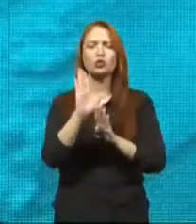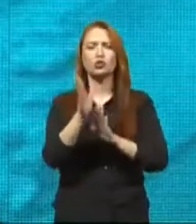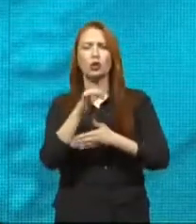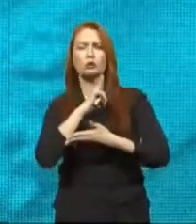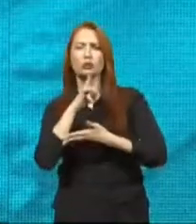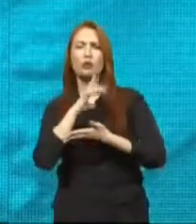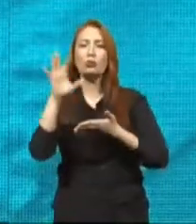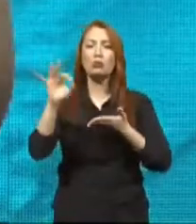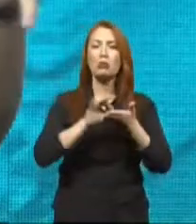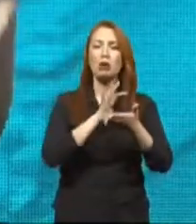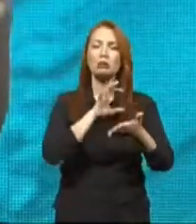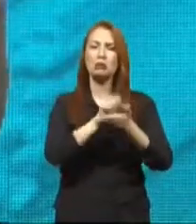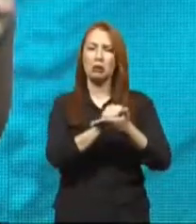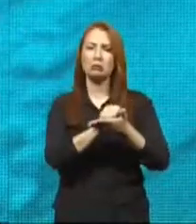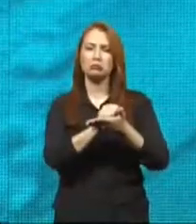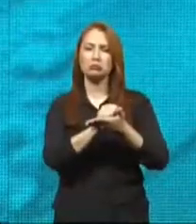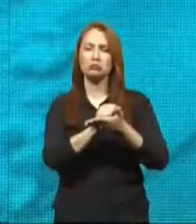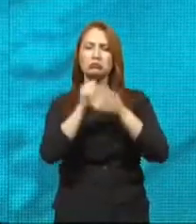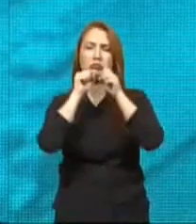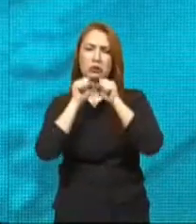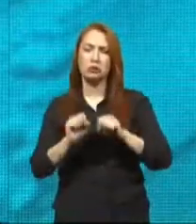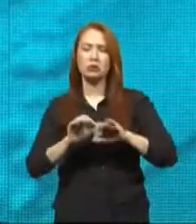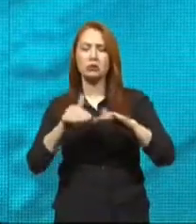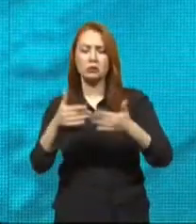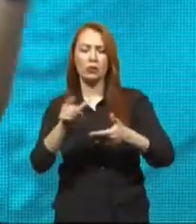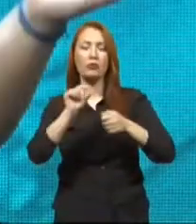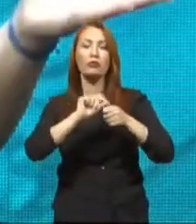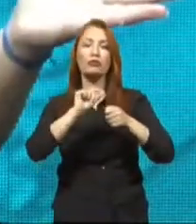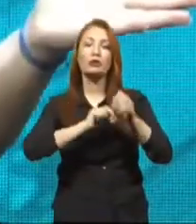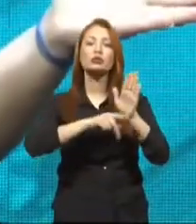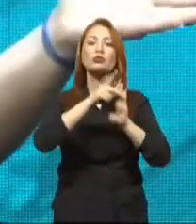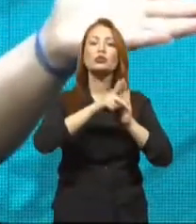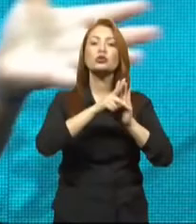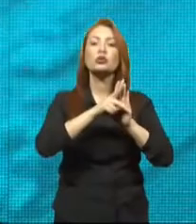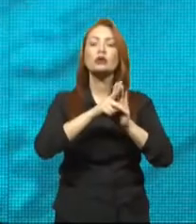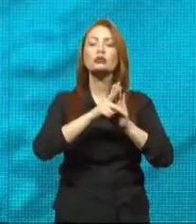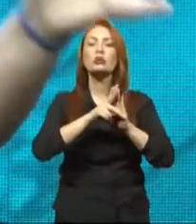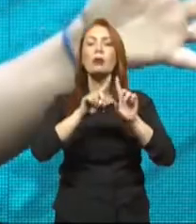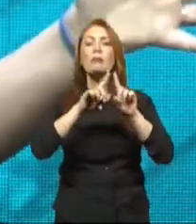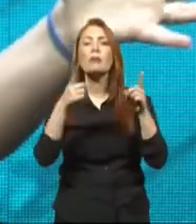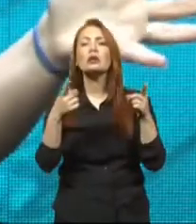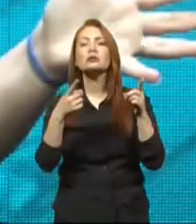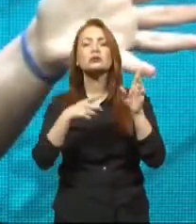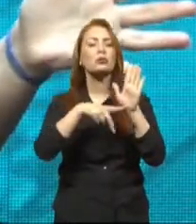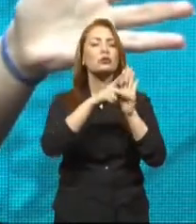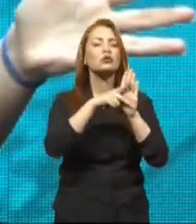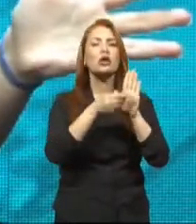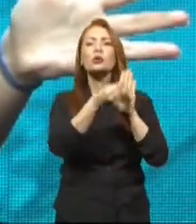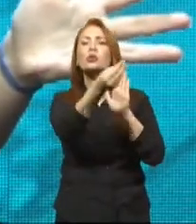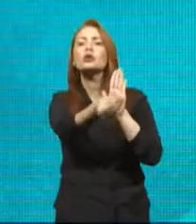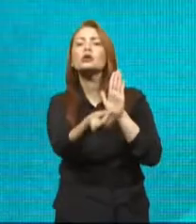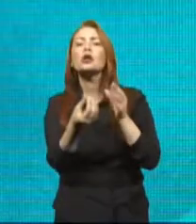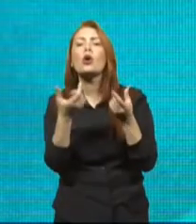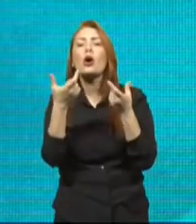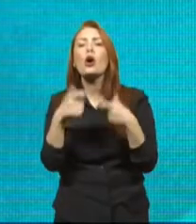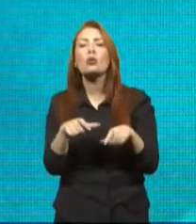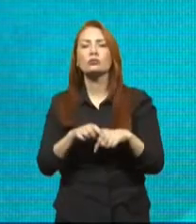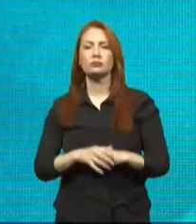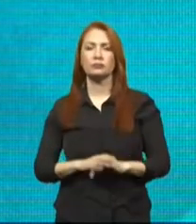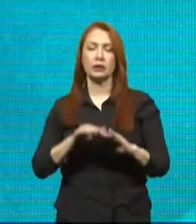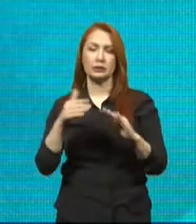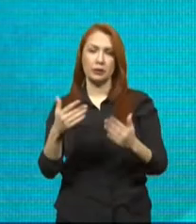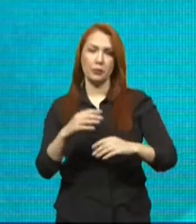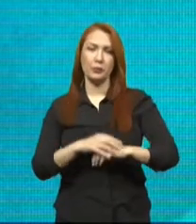Secretaria Estadual, fez o projeto. Aí deixa o projeto onde? Para onde manda esse projeto? Ele deve ser